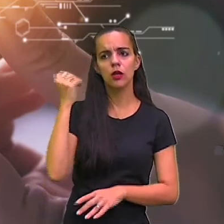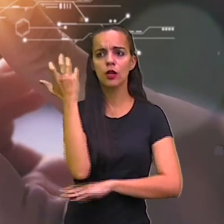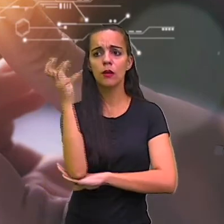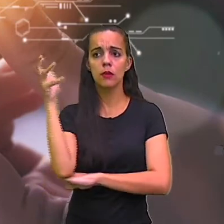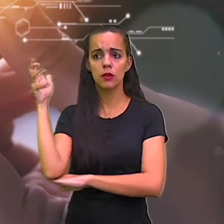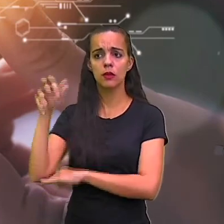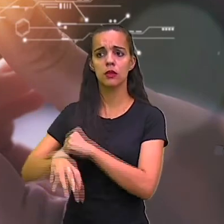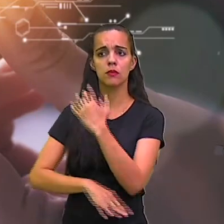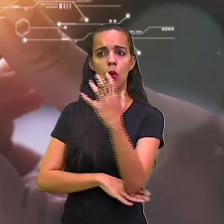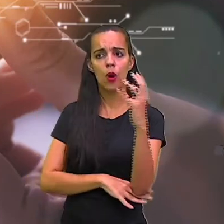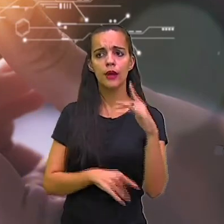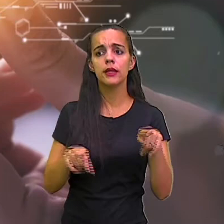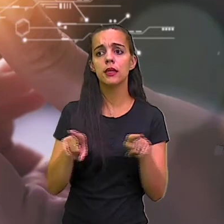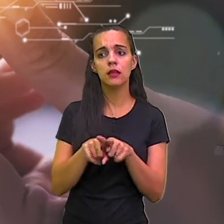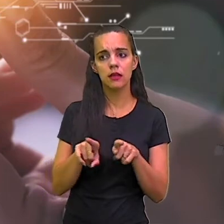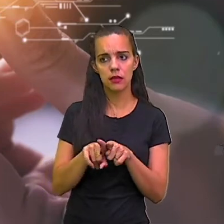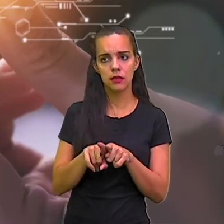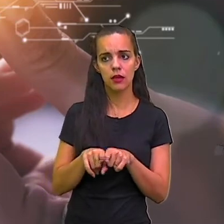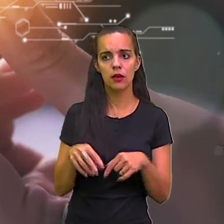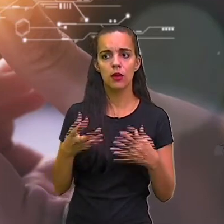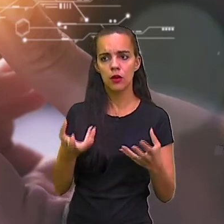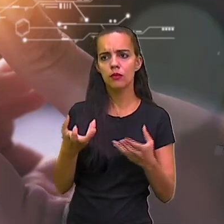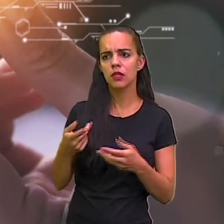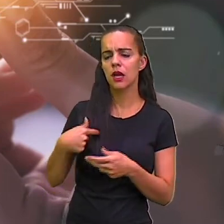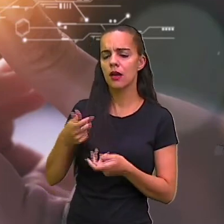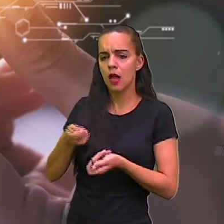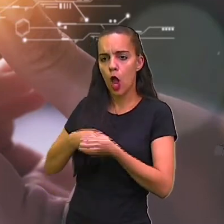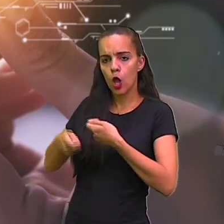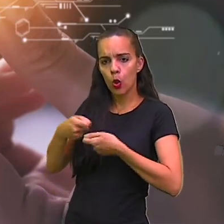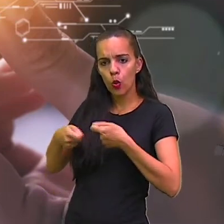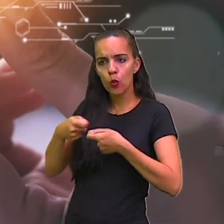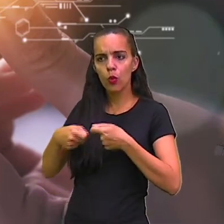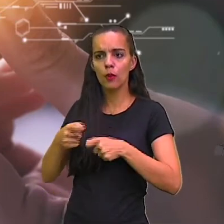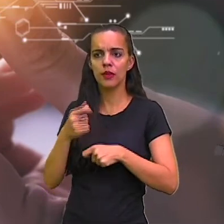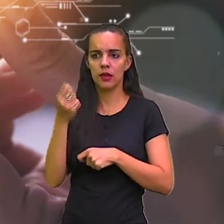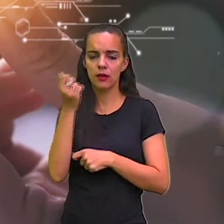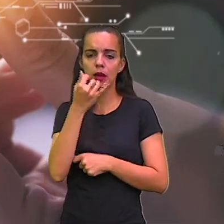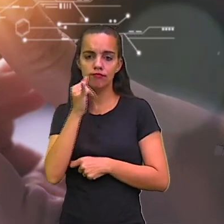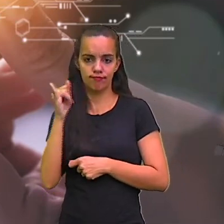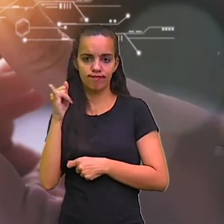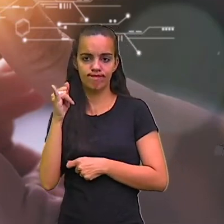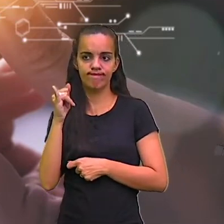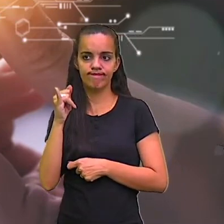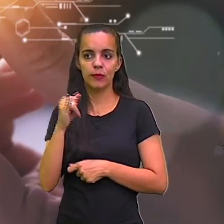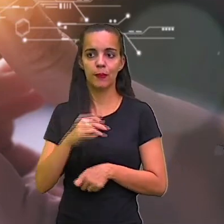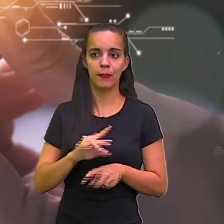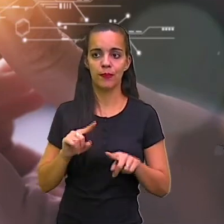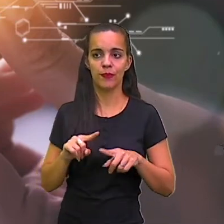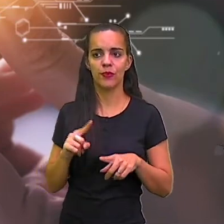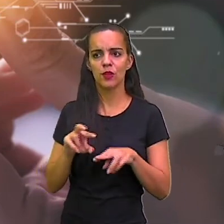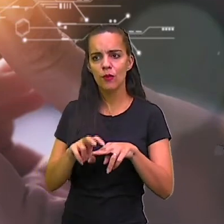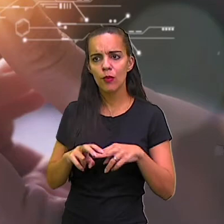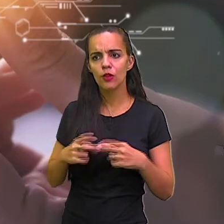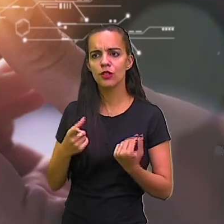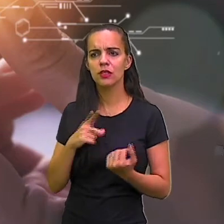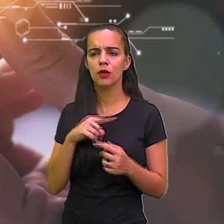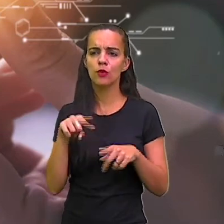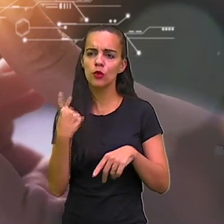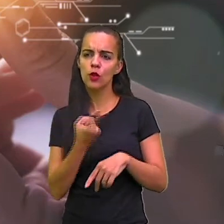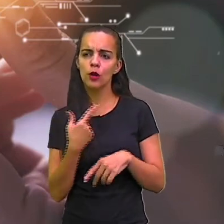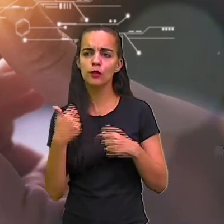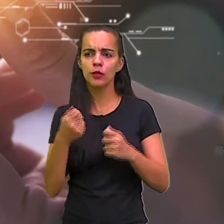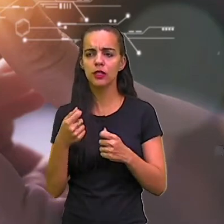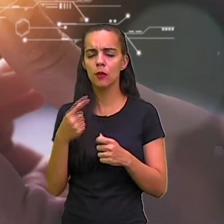no mesmo tempo em que garantem a economia na energia elétrica e como que a gente pode